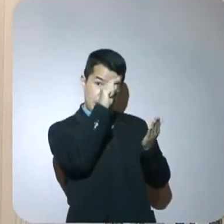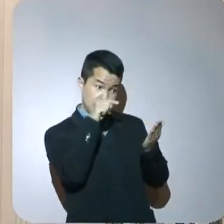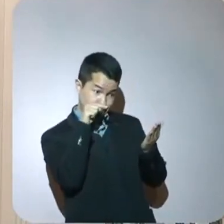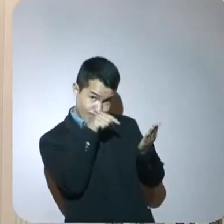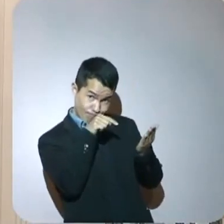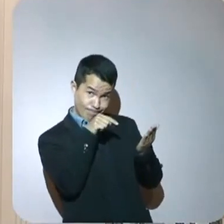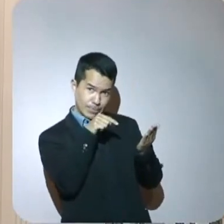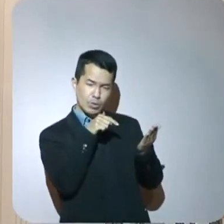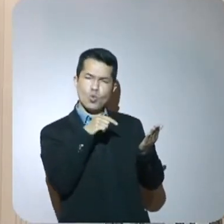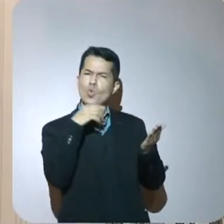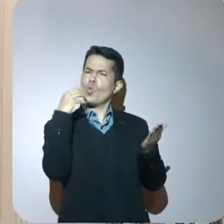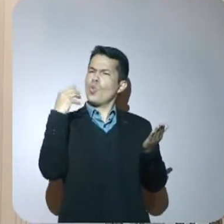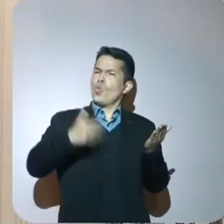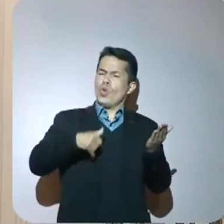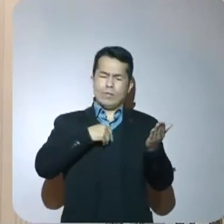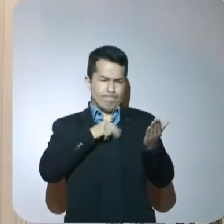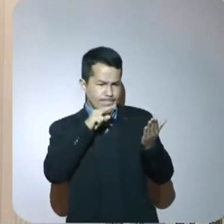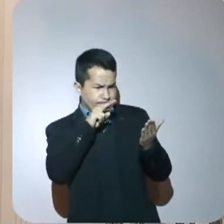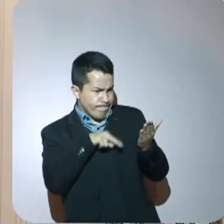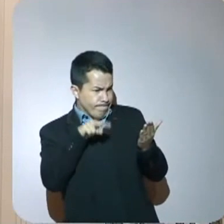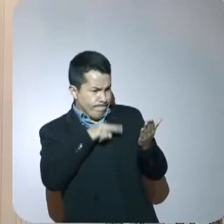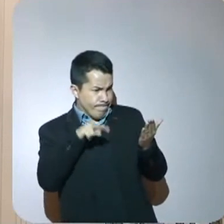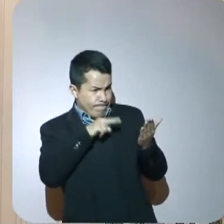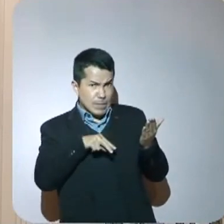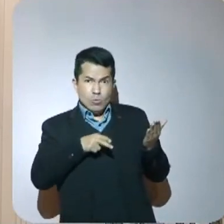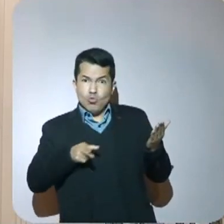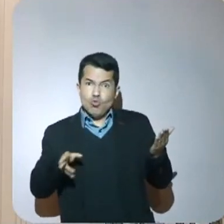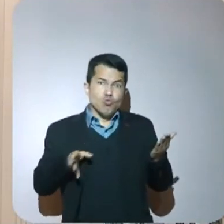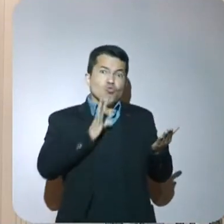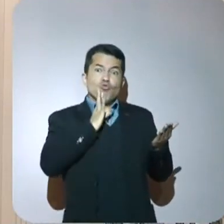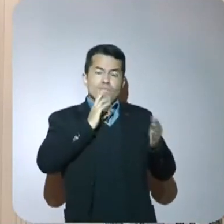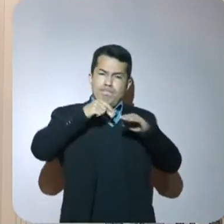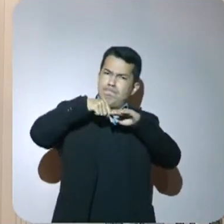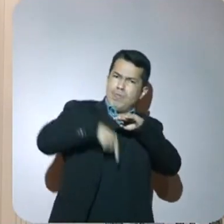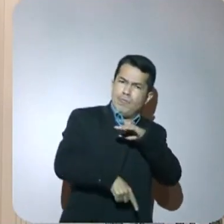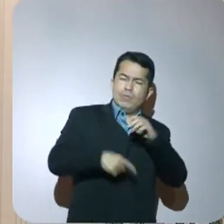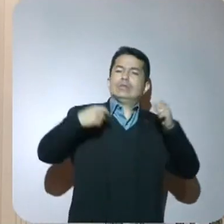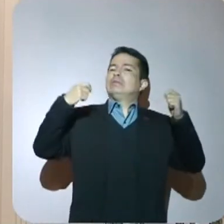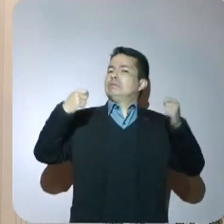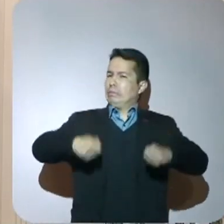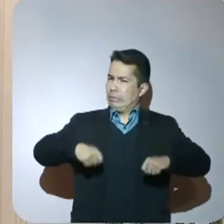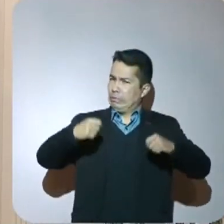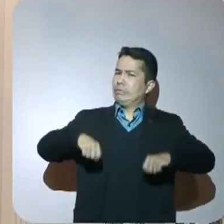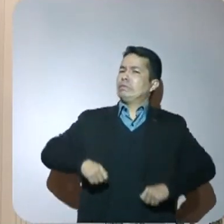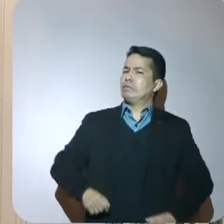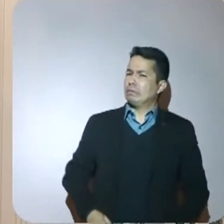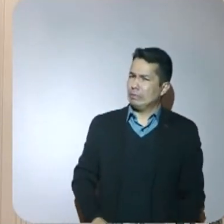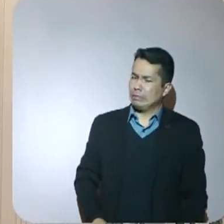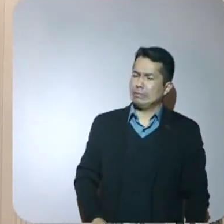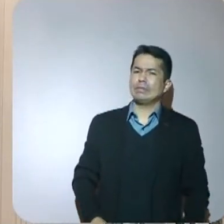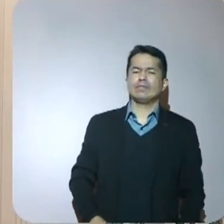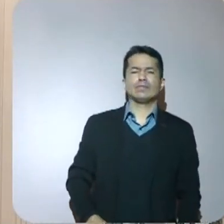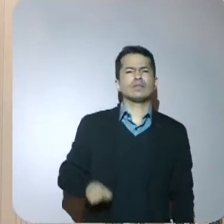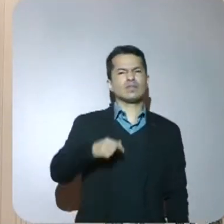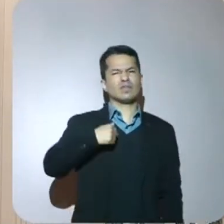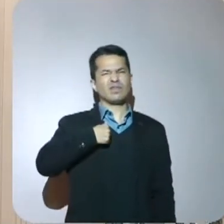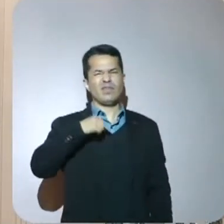imprescindível. Às vezes eu fico muito triste, tá, ao perceber que muitos que